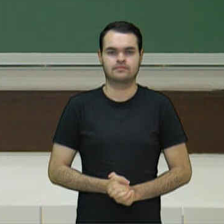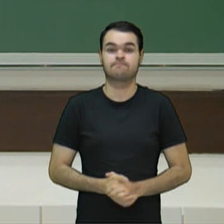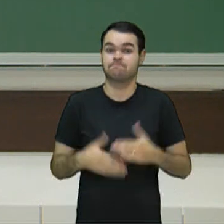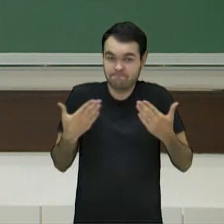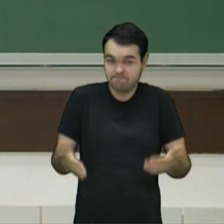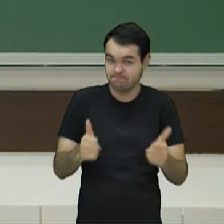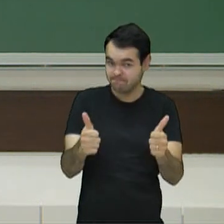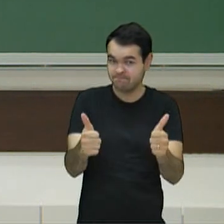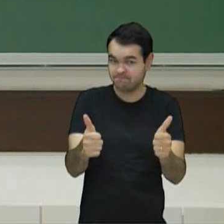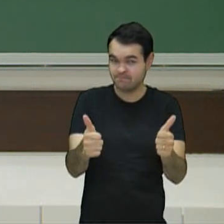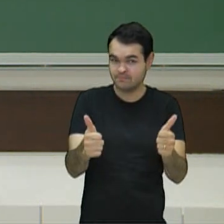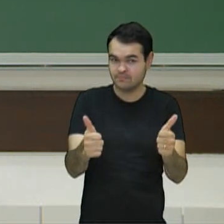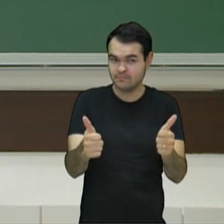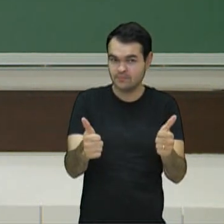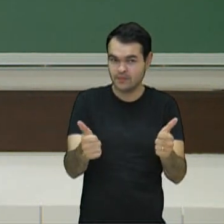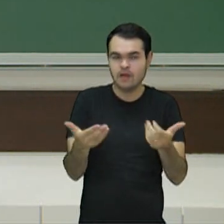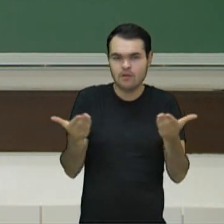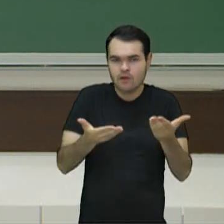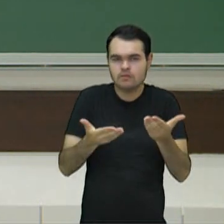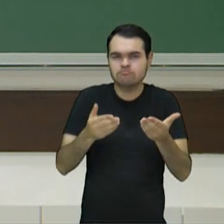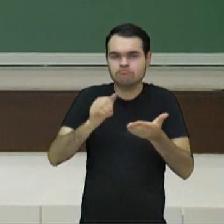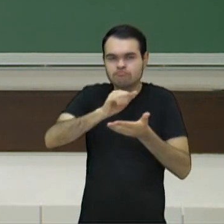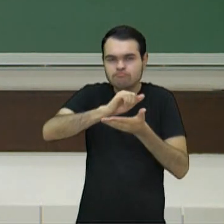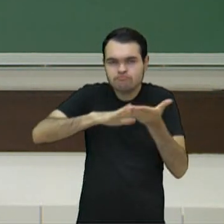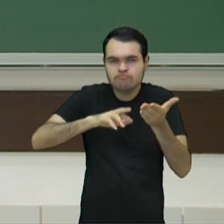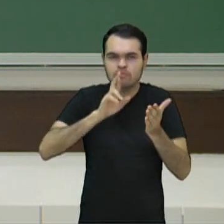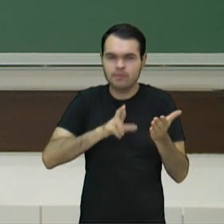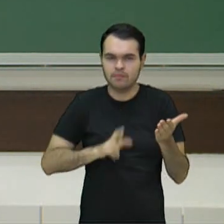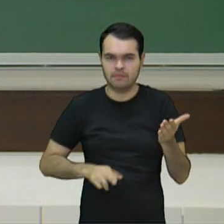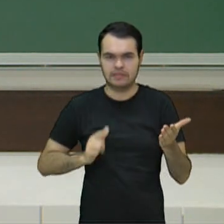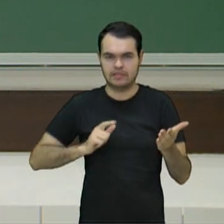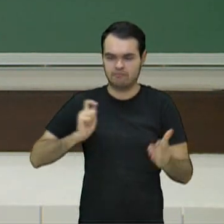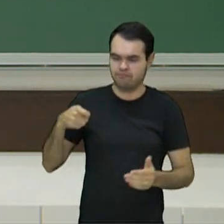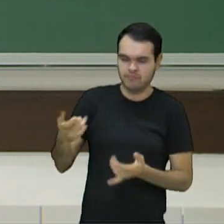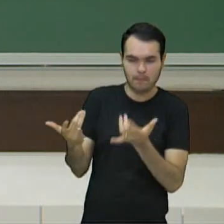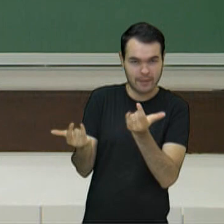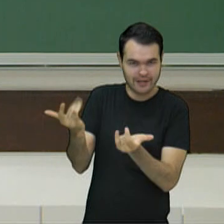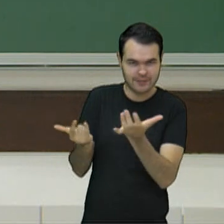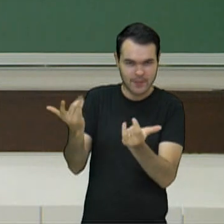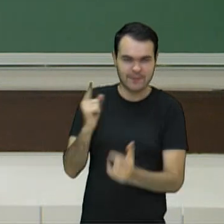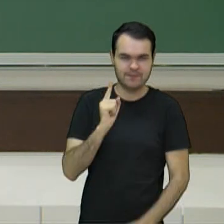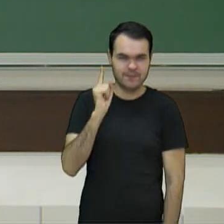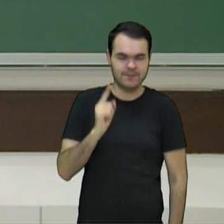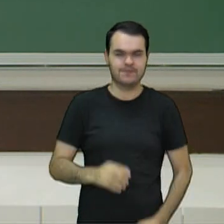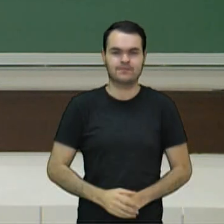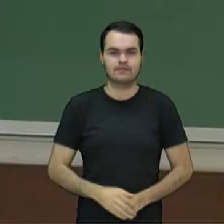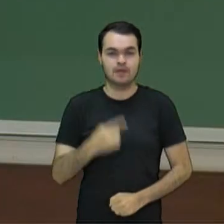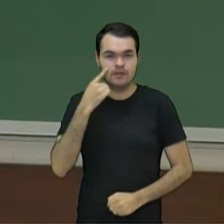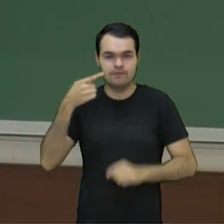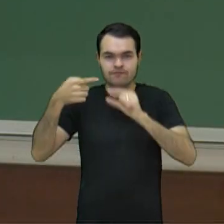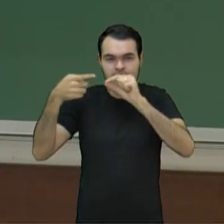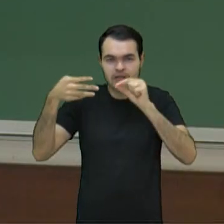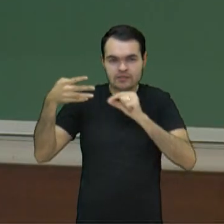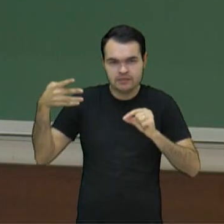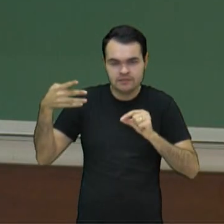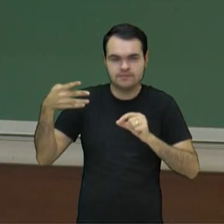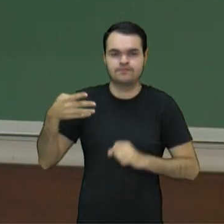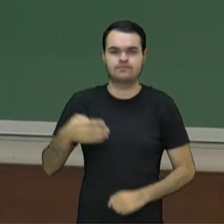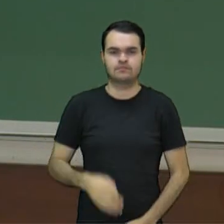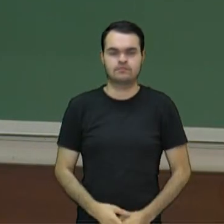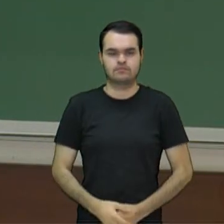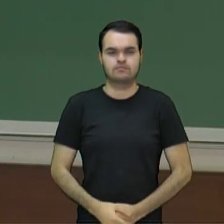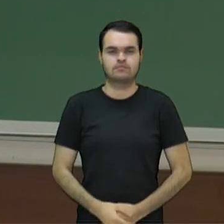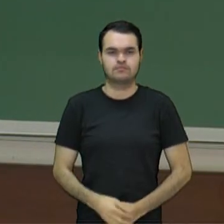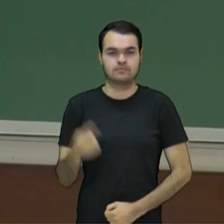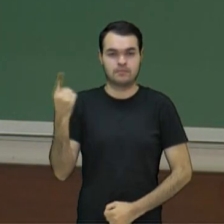Então, pessoal, tendo por base o nosso exercício, temos o nosso personagem, Spider-Man. Observem as frases. Spider-Man was